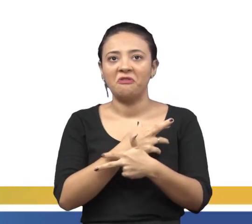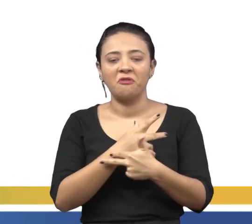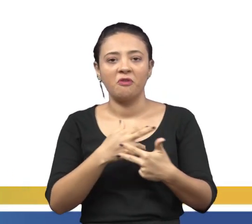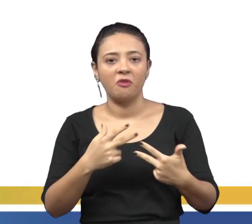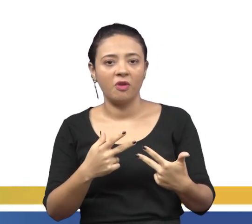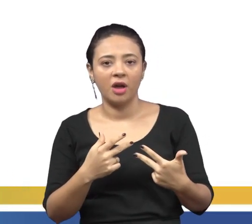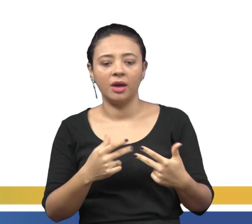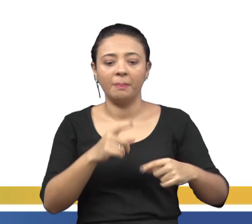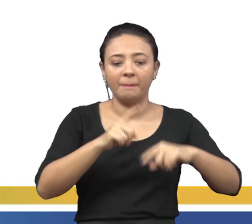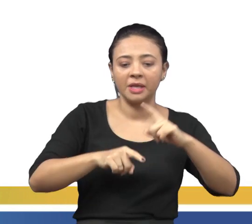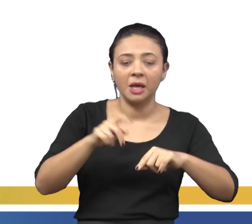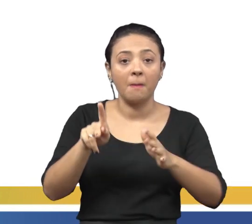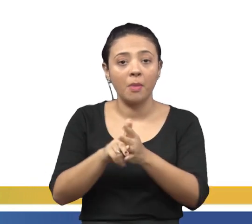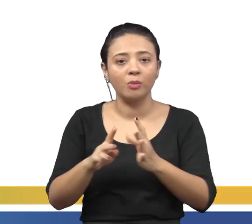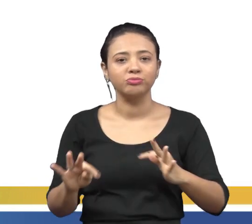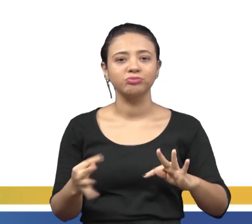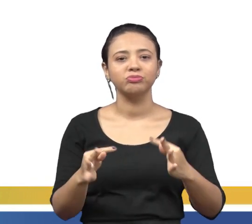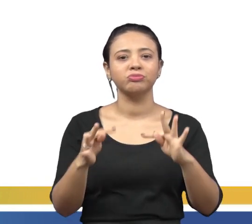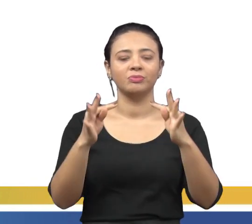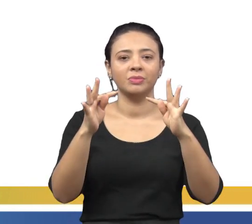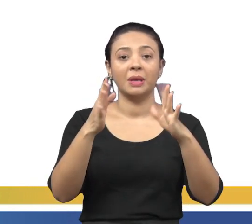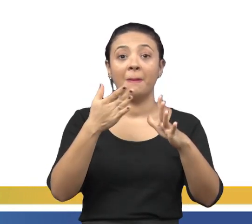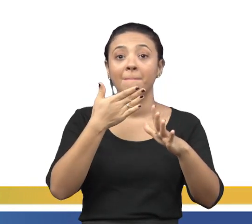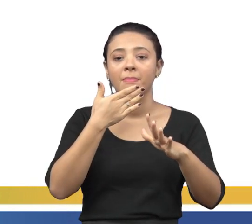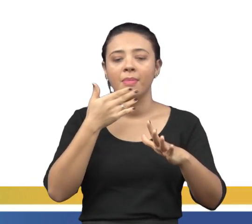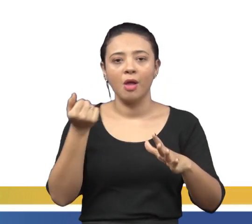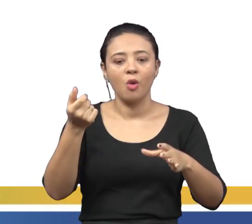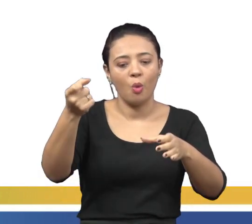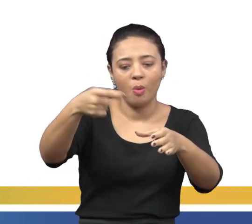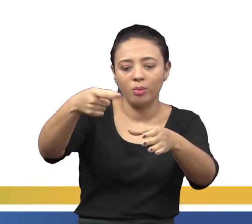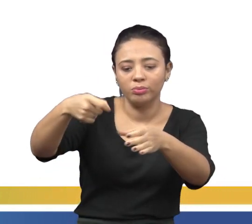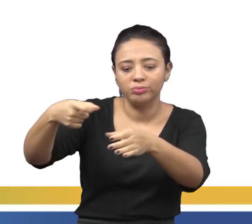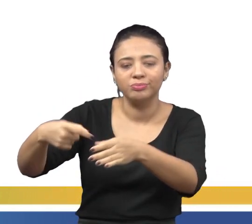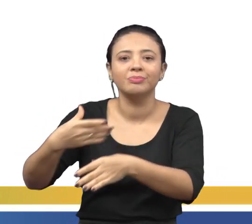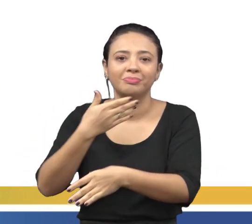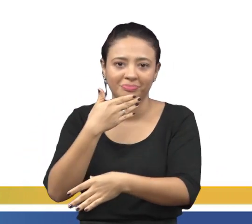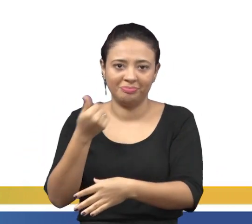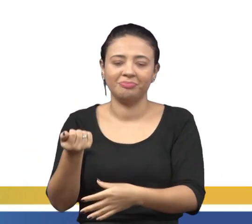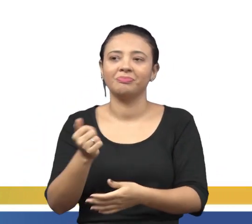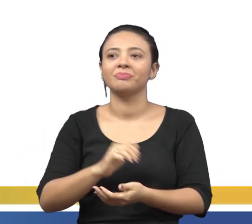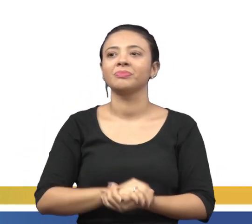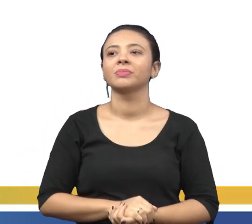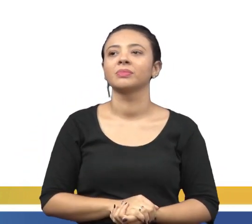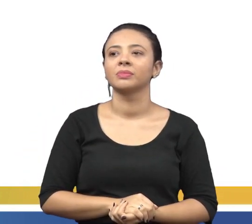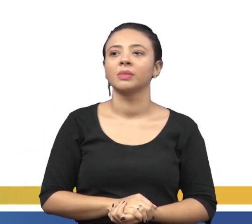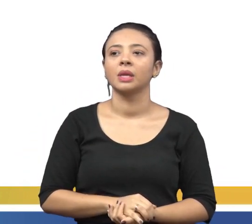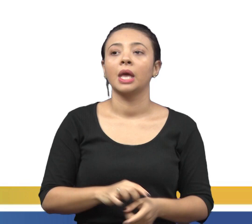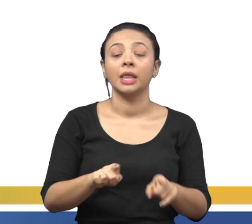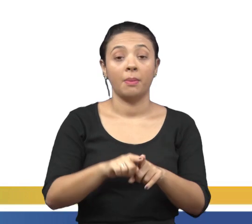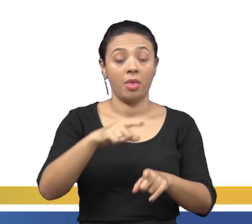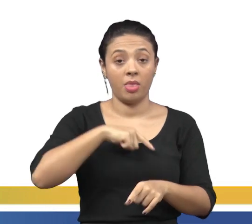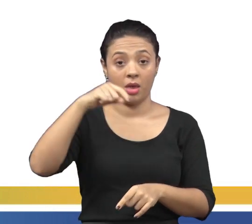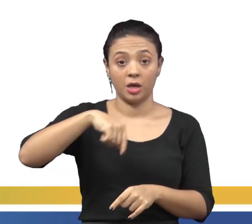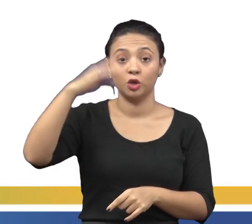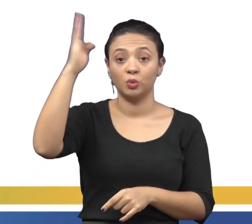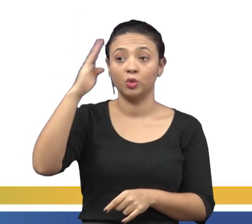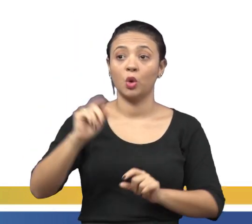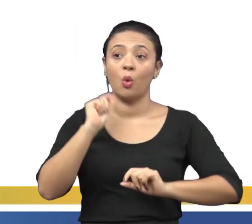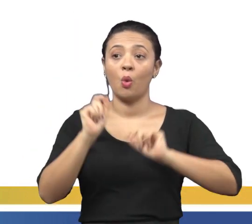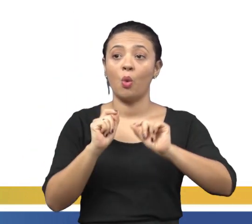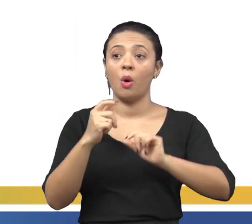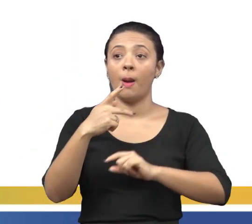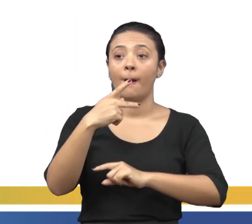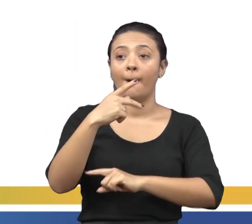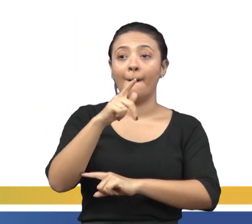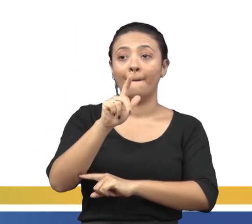Que aumenta bastante a produtividade, ok? Predomina também aqui no Brasil as plantations, tá? Voltada para o